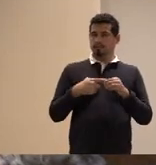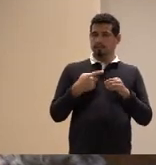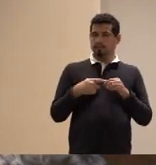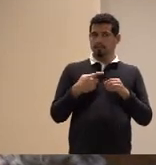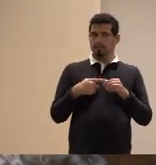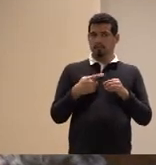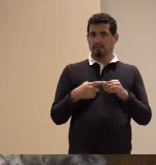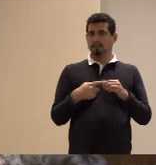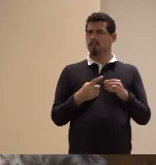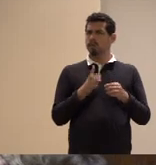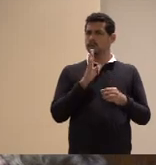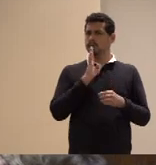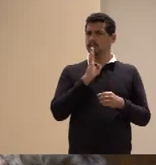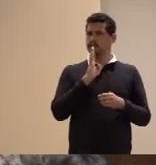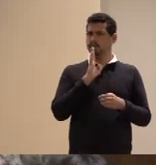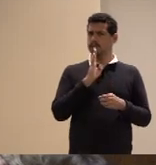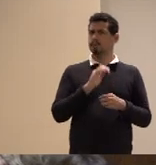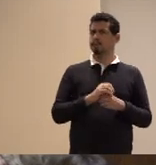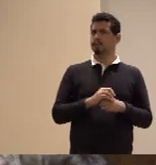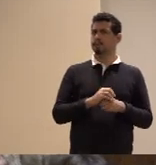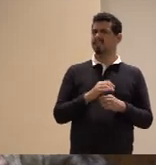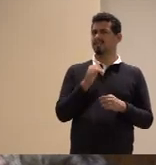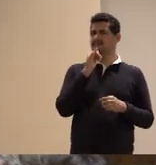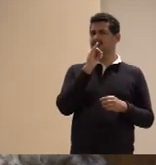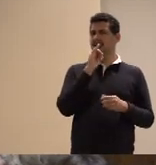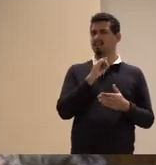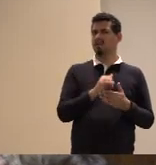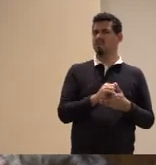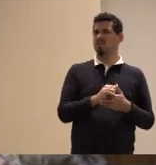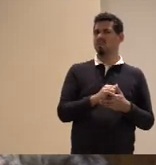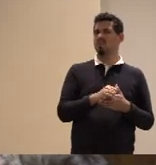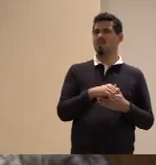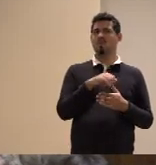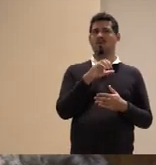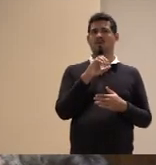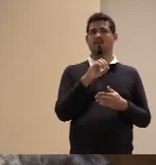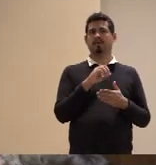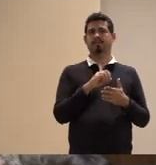vocês conhecem ali a região meio-oeste, ali a região da MOC,